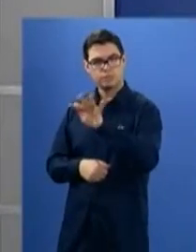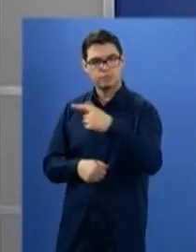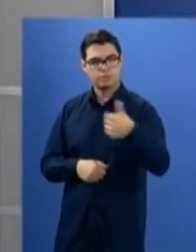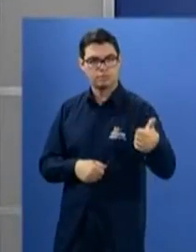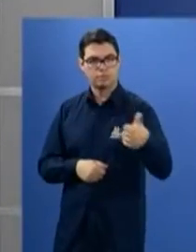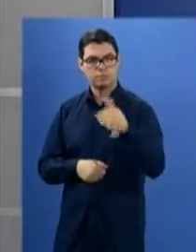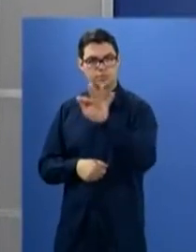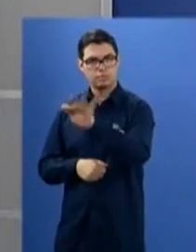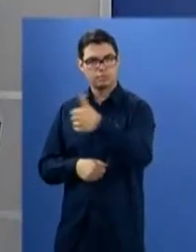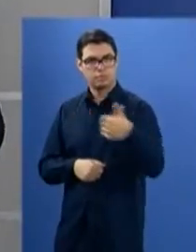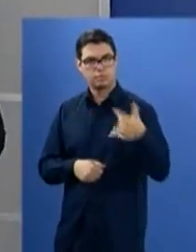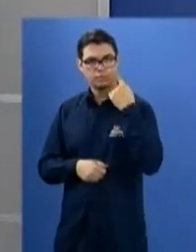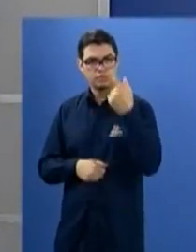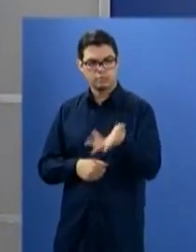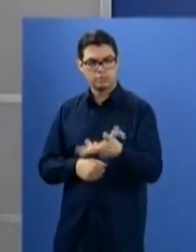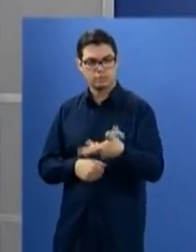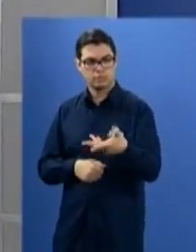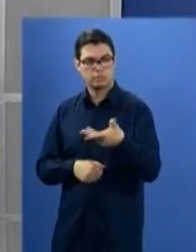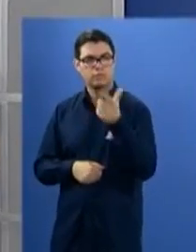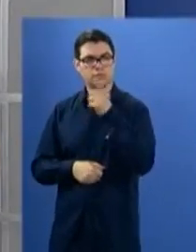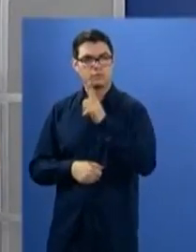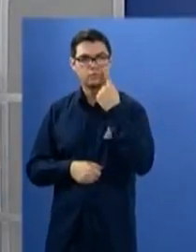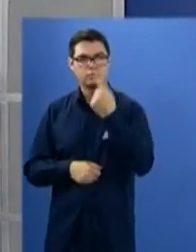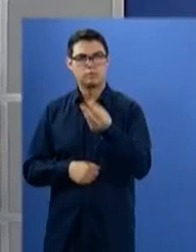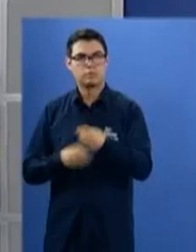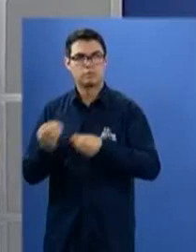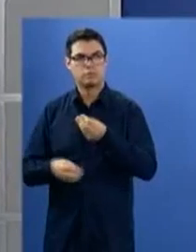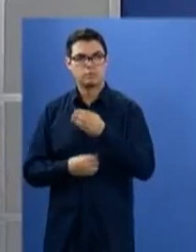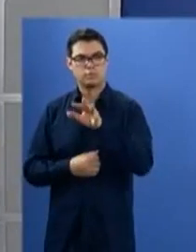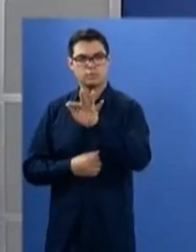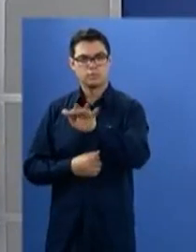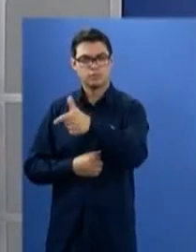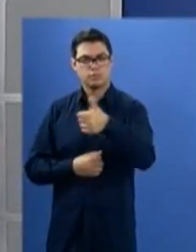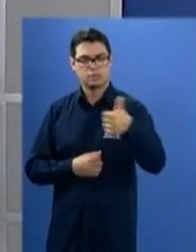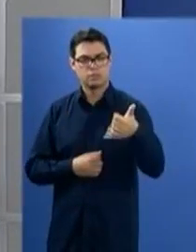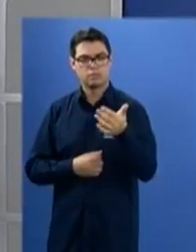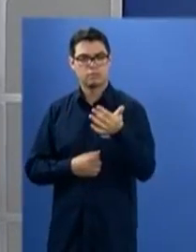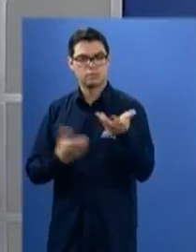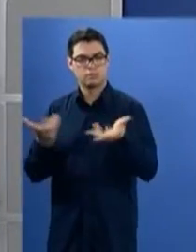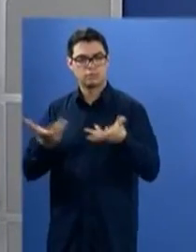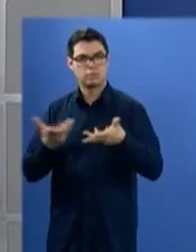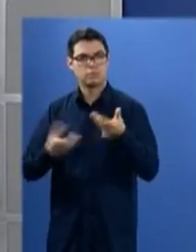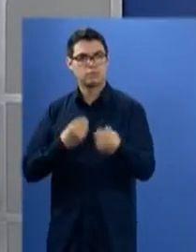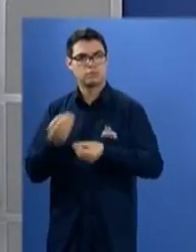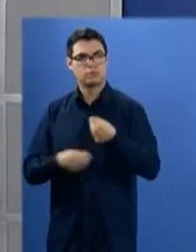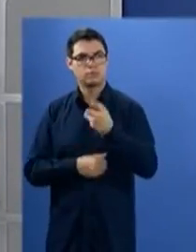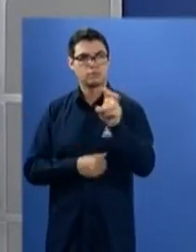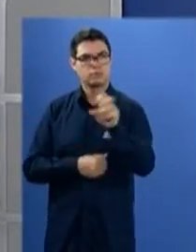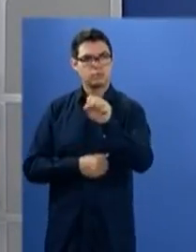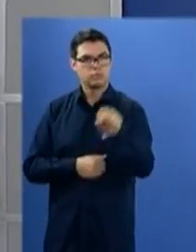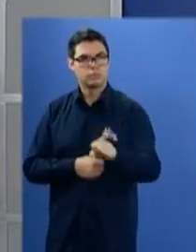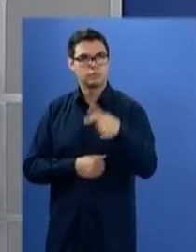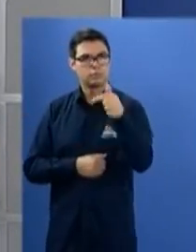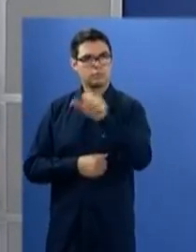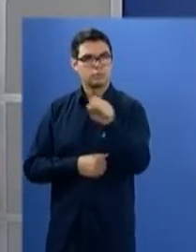com certeza. E você deve ter observado que a troca vai variar de 5 a 7 segundos. Vai